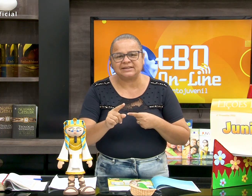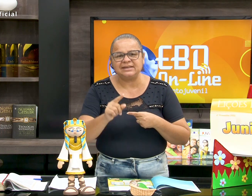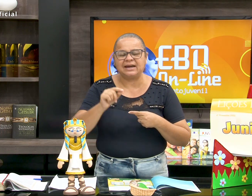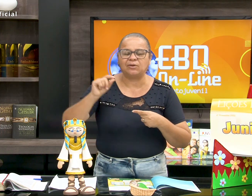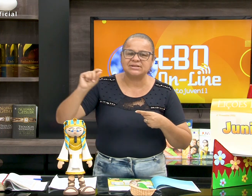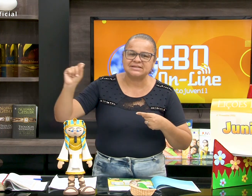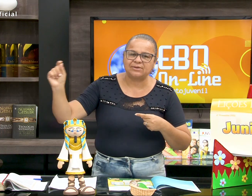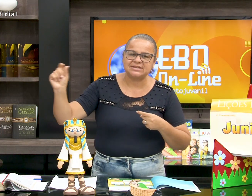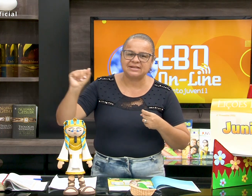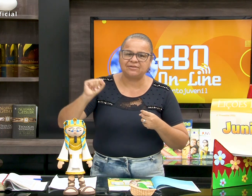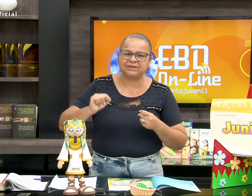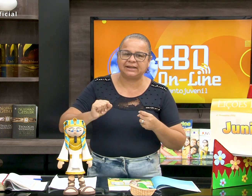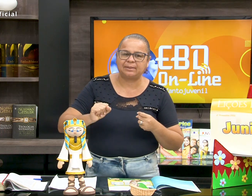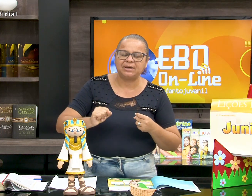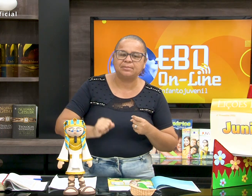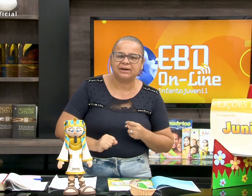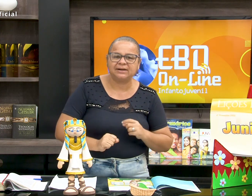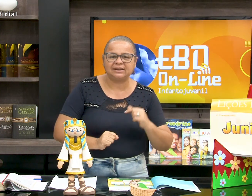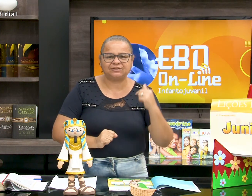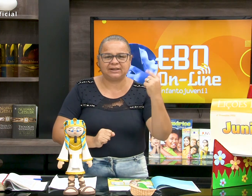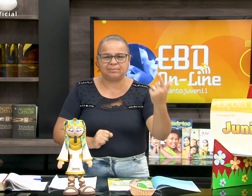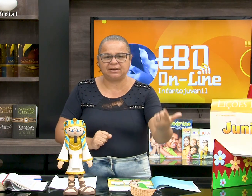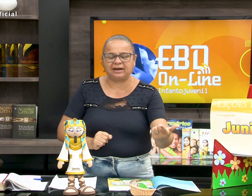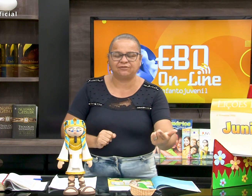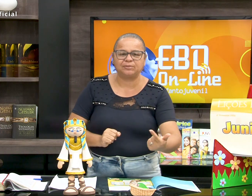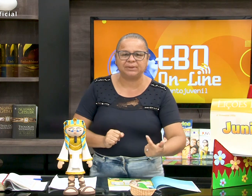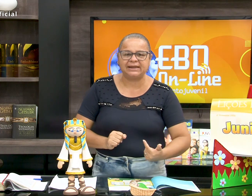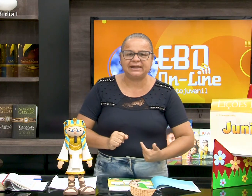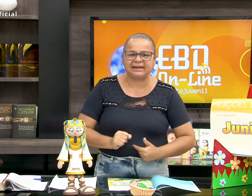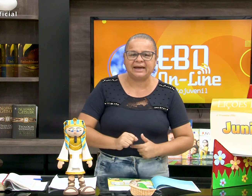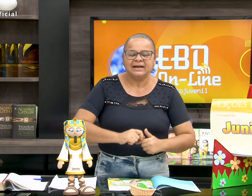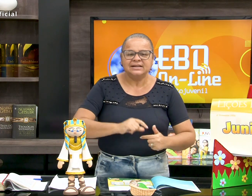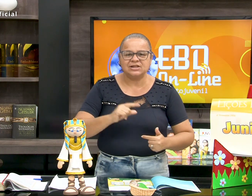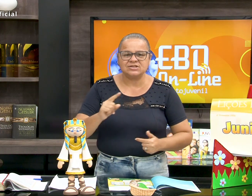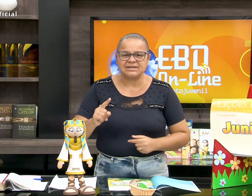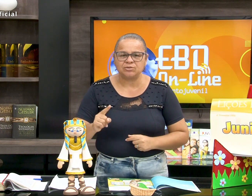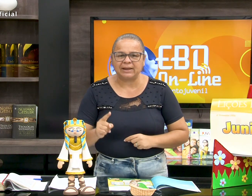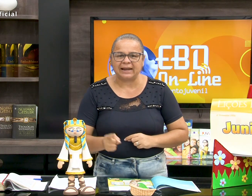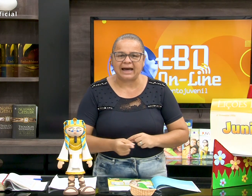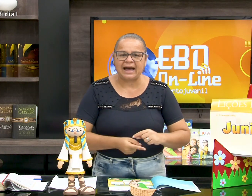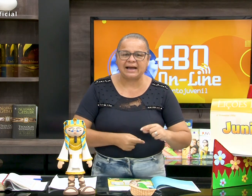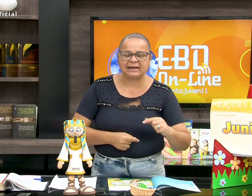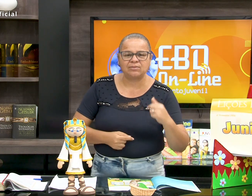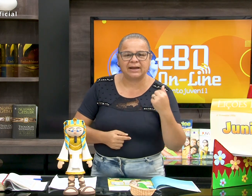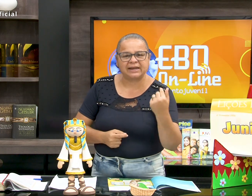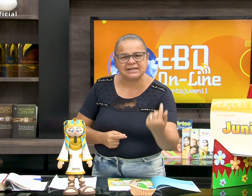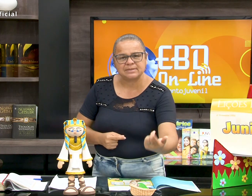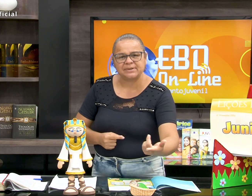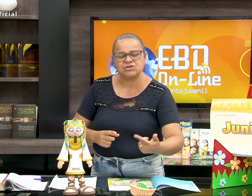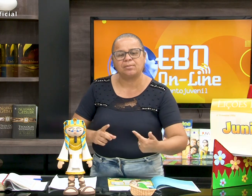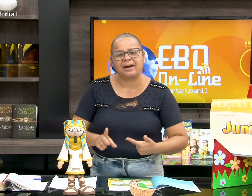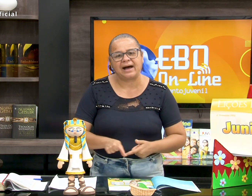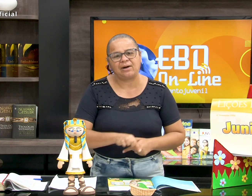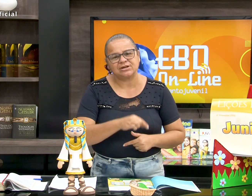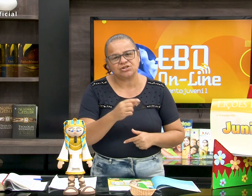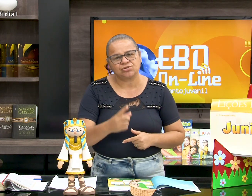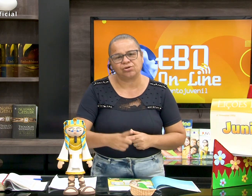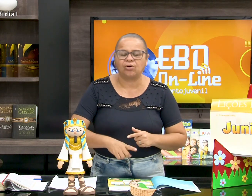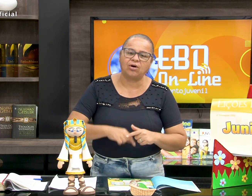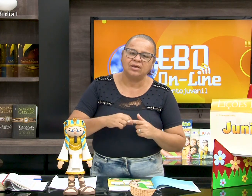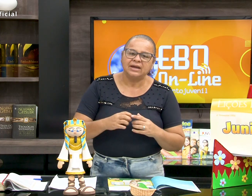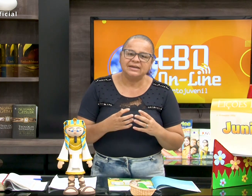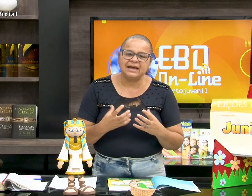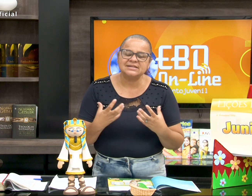podem dizer: tia, aconteceu isso na vida da minha mãe, na vida da minha família, né? Deus fez um milagre, uma criança passou mal, a